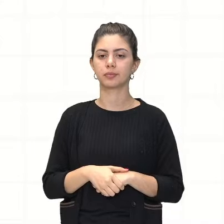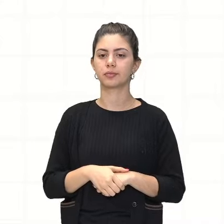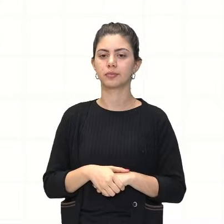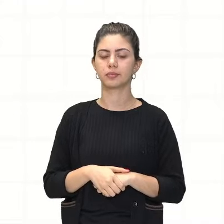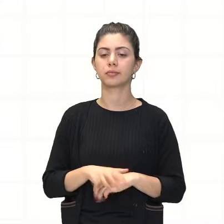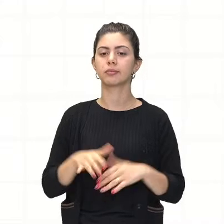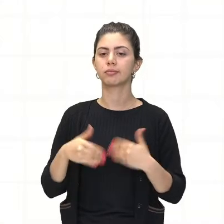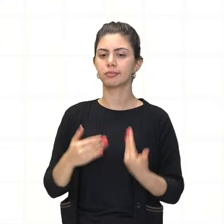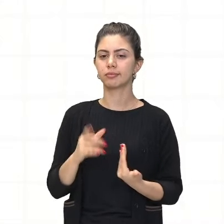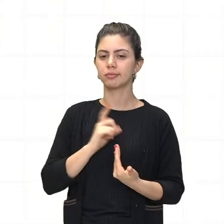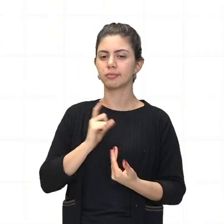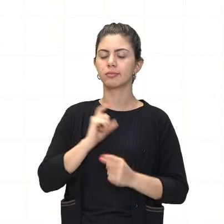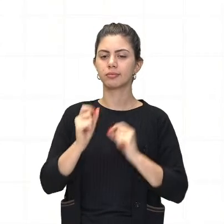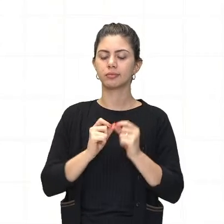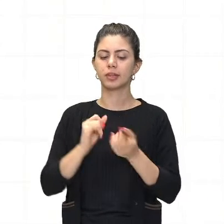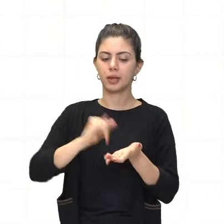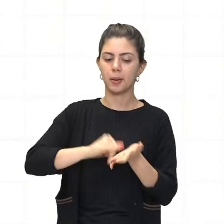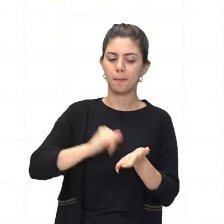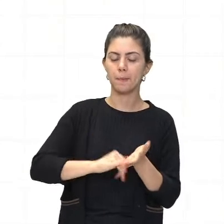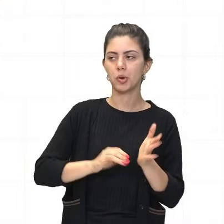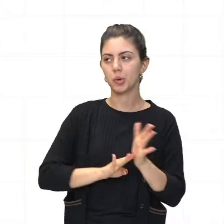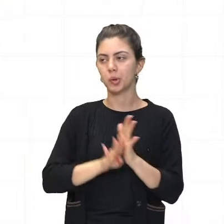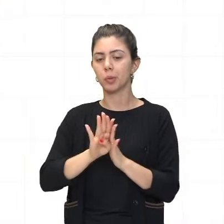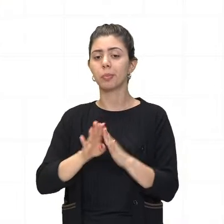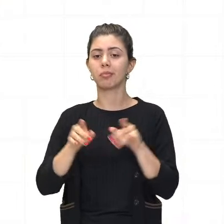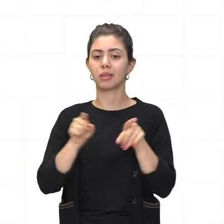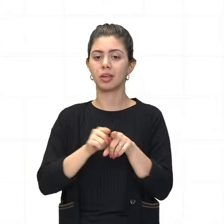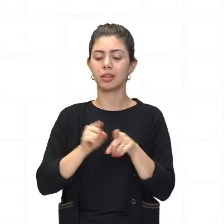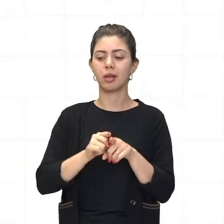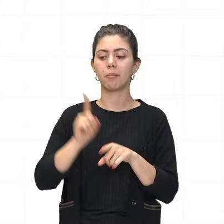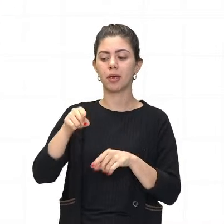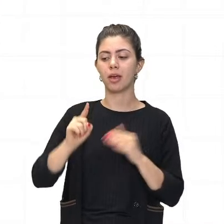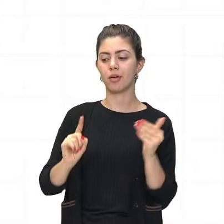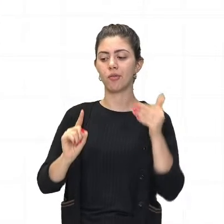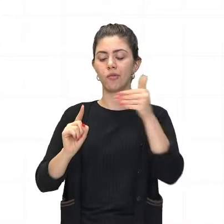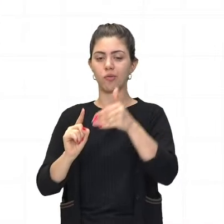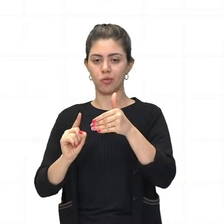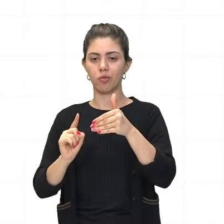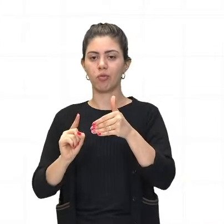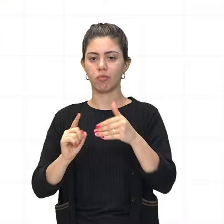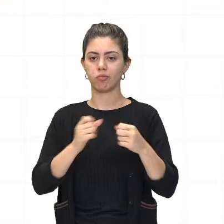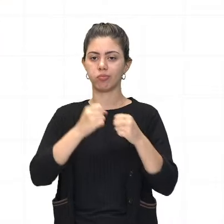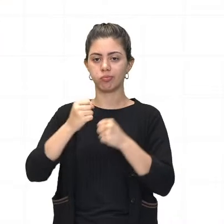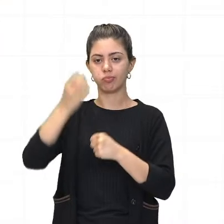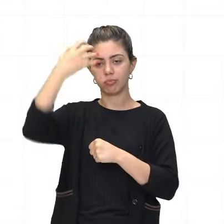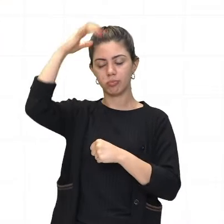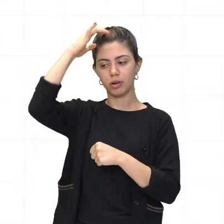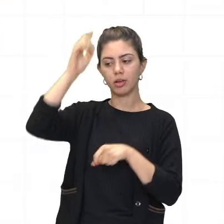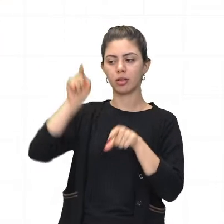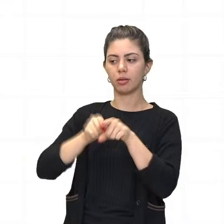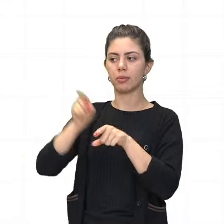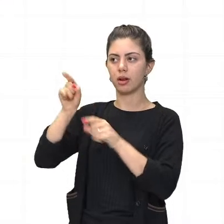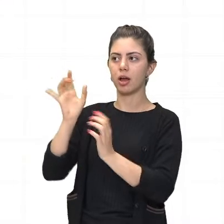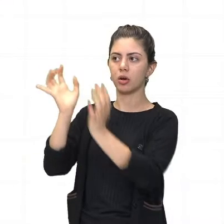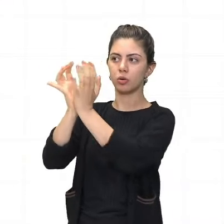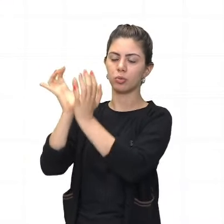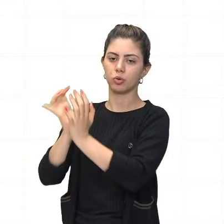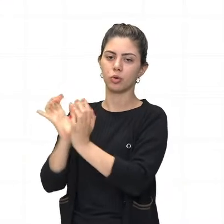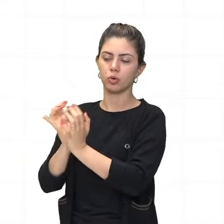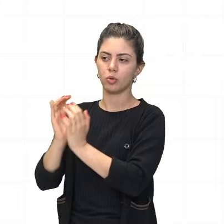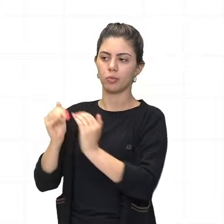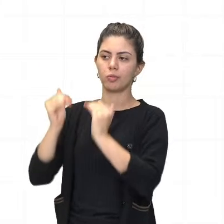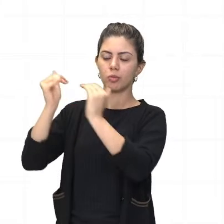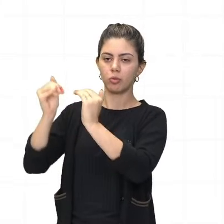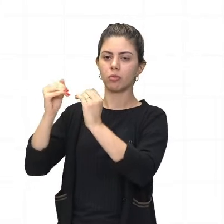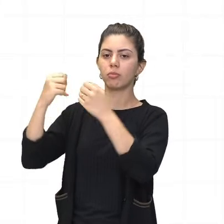além desse aumento de impostos, dessa limitação do poder na nobreza, vai expandir o território, vai